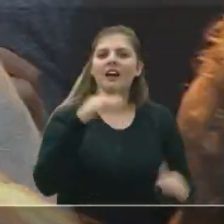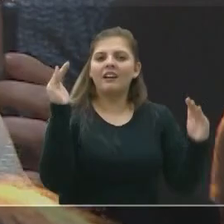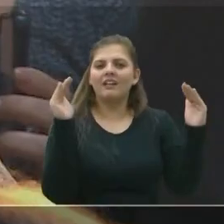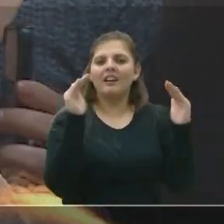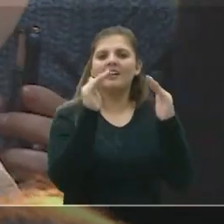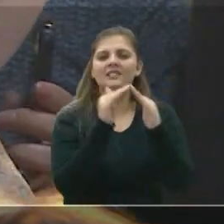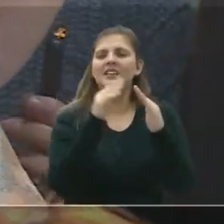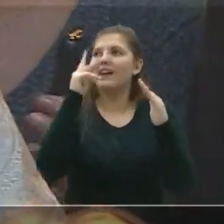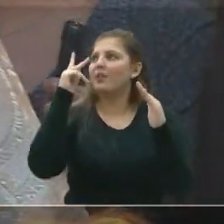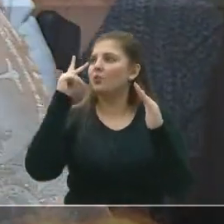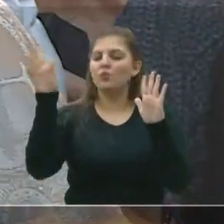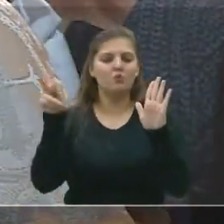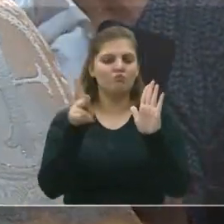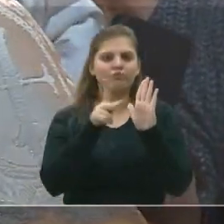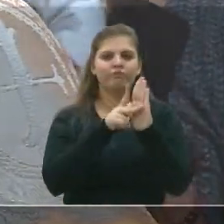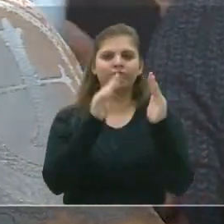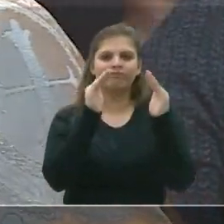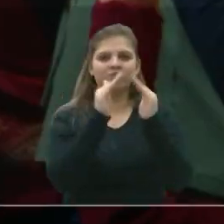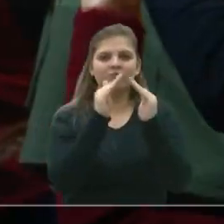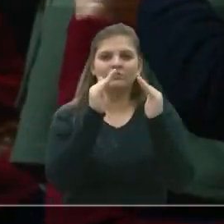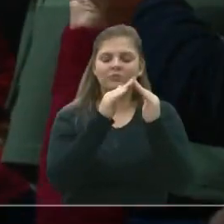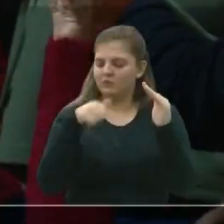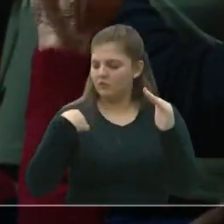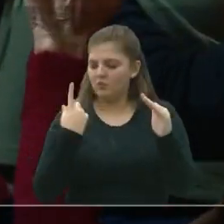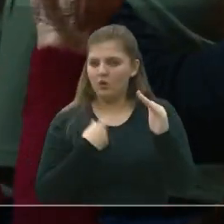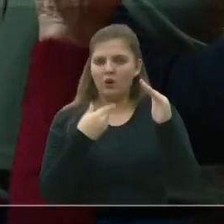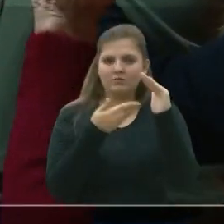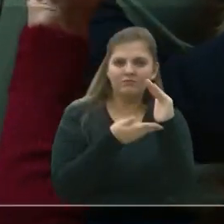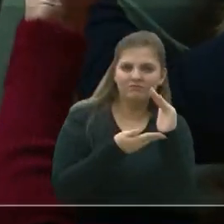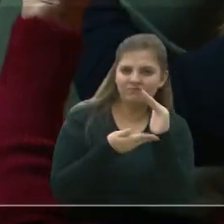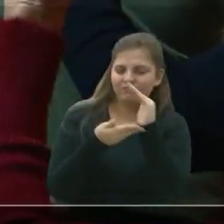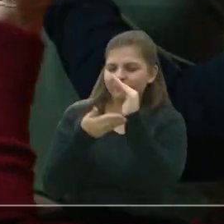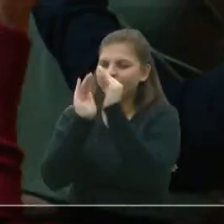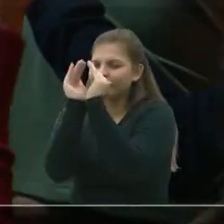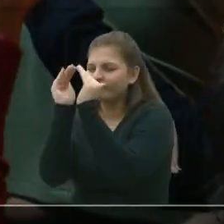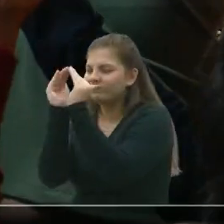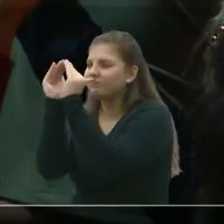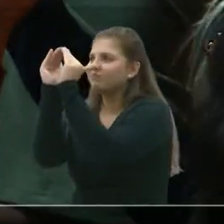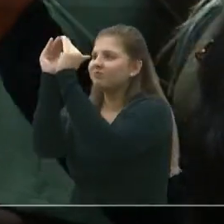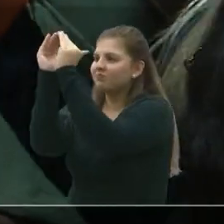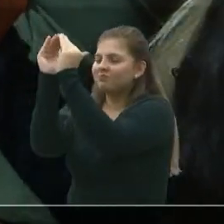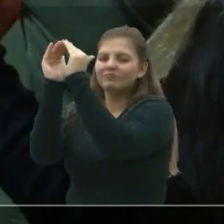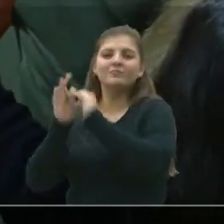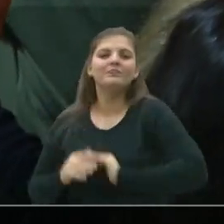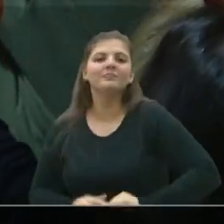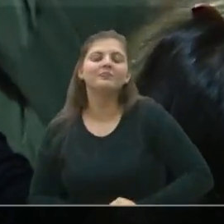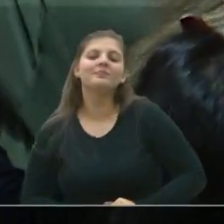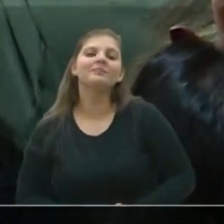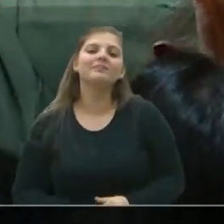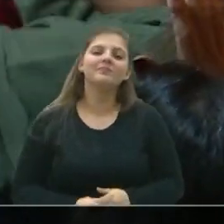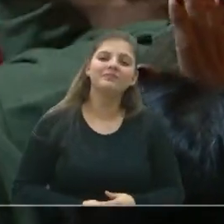Essa casa é sua casa, nós deixamos ela.